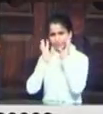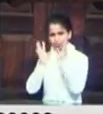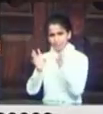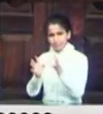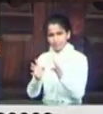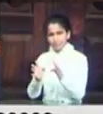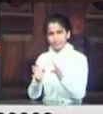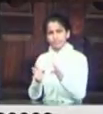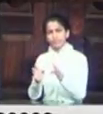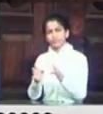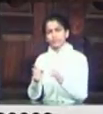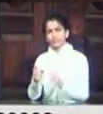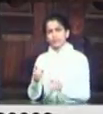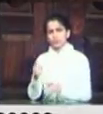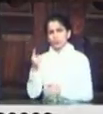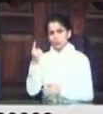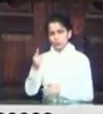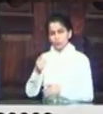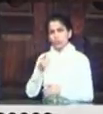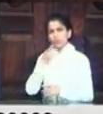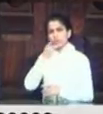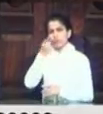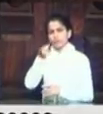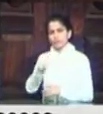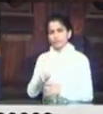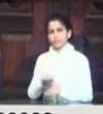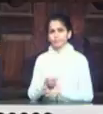a intervenção de um parlamentar